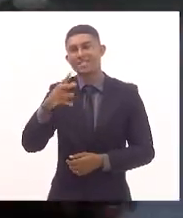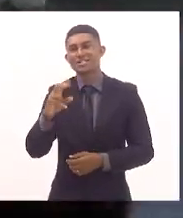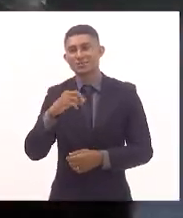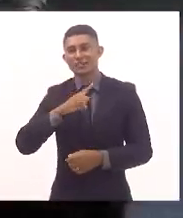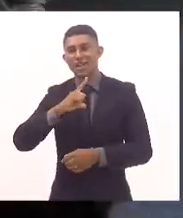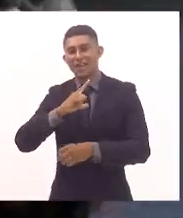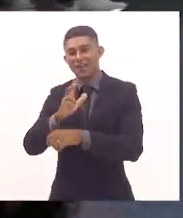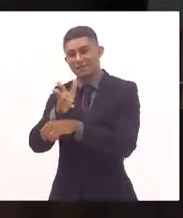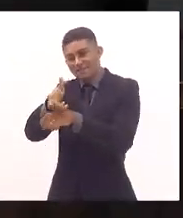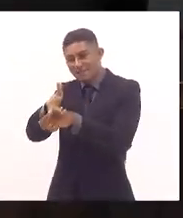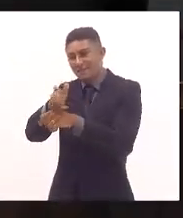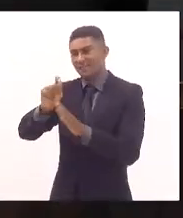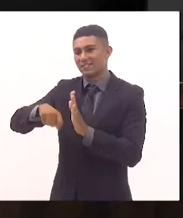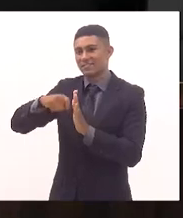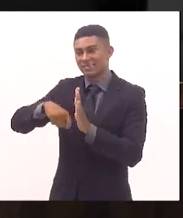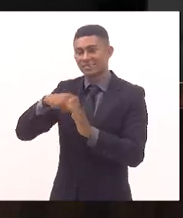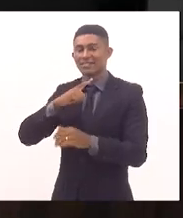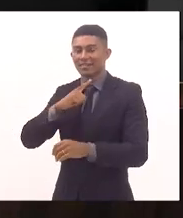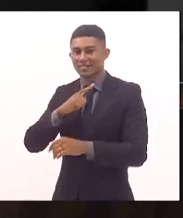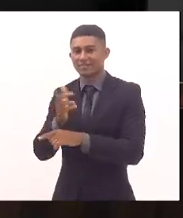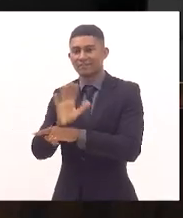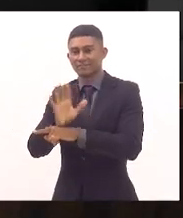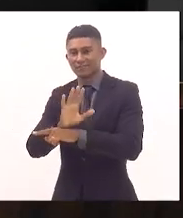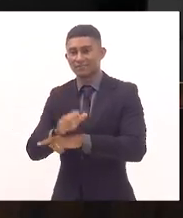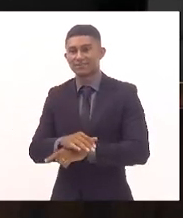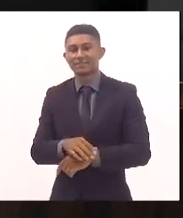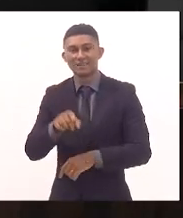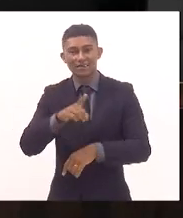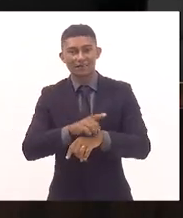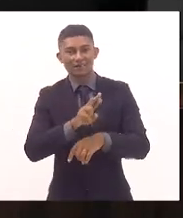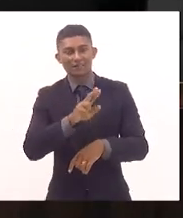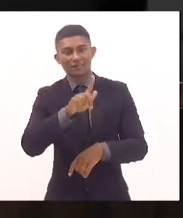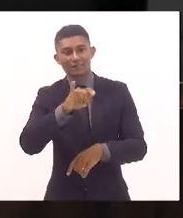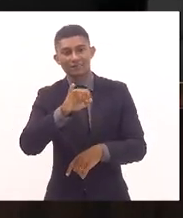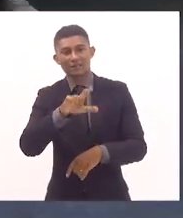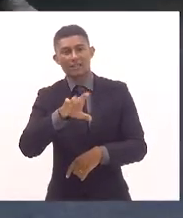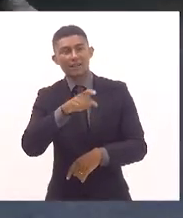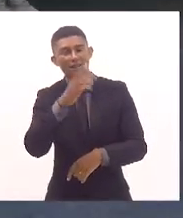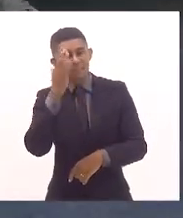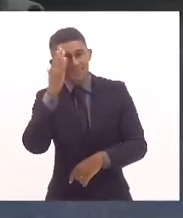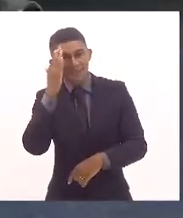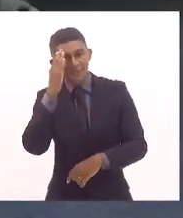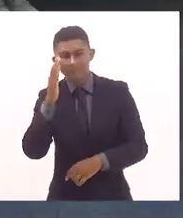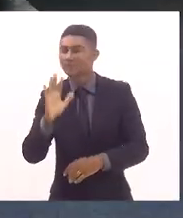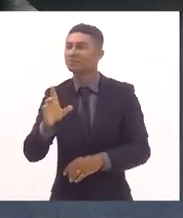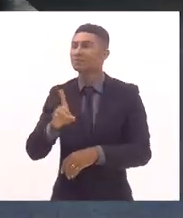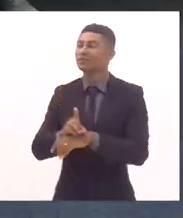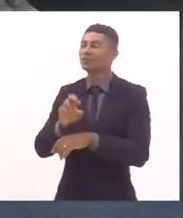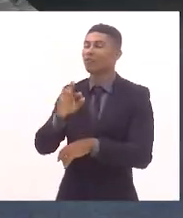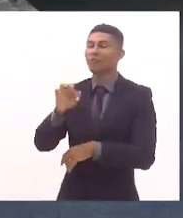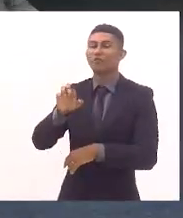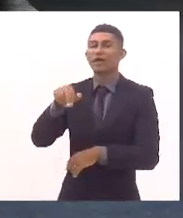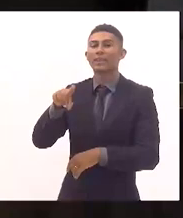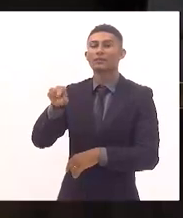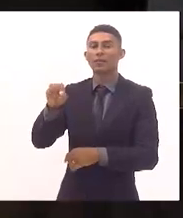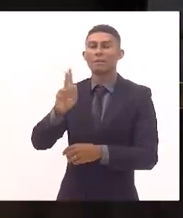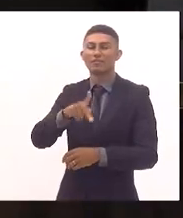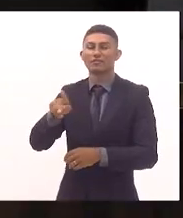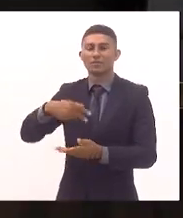Fernando. Eu tenho um vídeo. Aprendi com o doutor Fernando. Doutora Gisele sabe que eu tenho um vídeo. Doutor Fernando é professor de dança. Então,